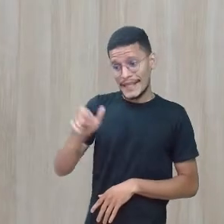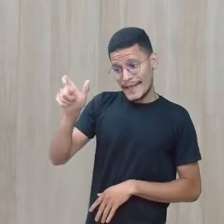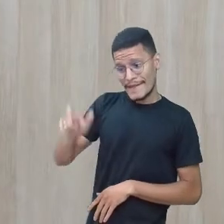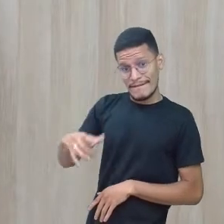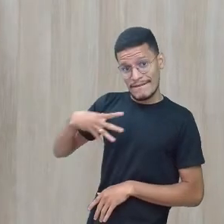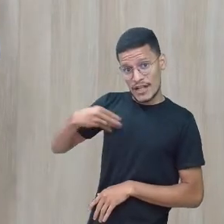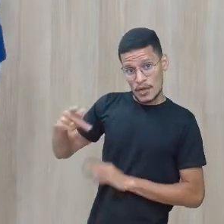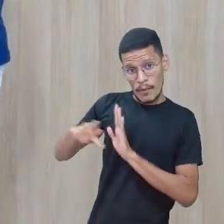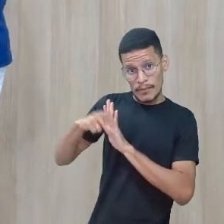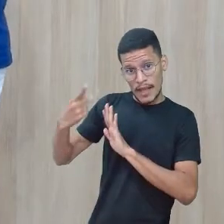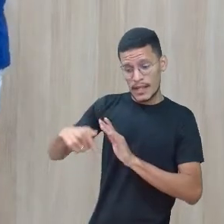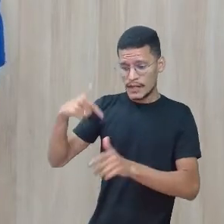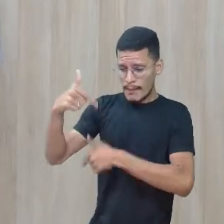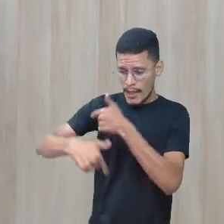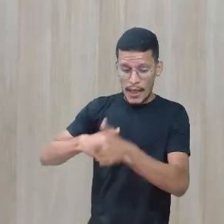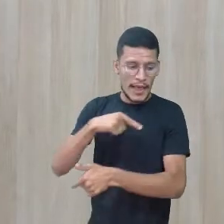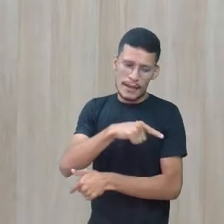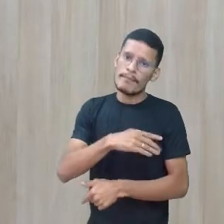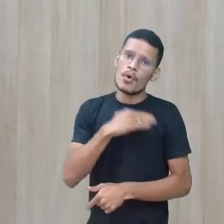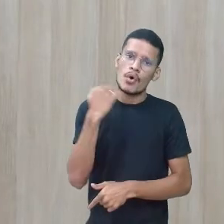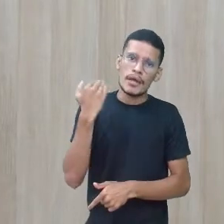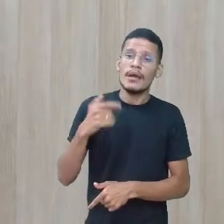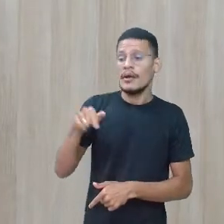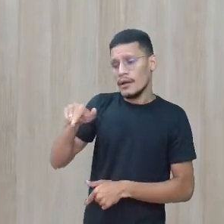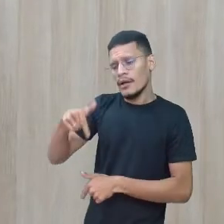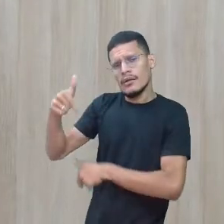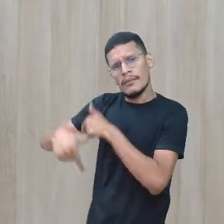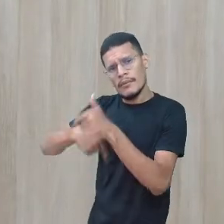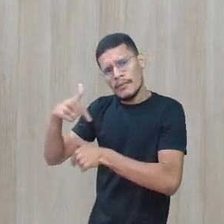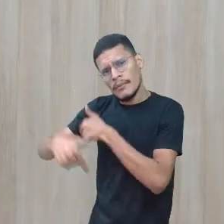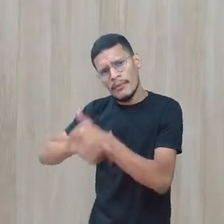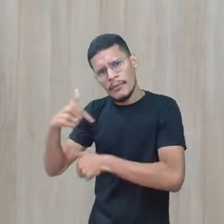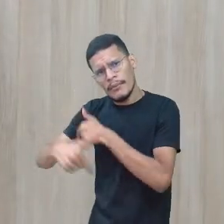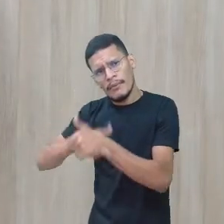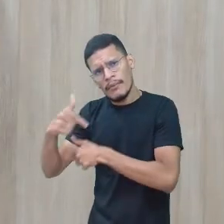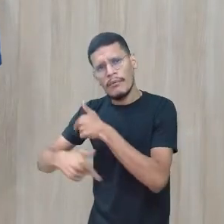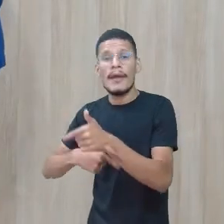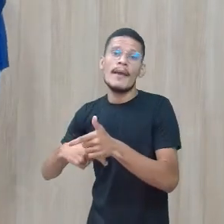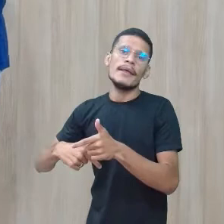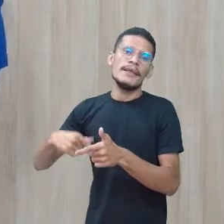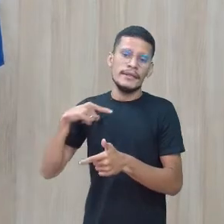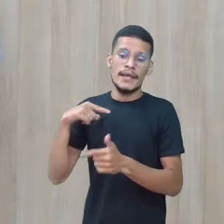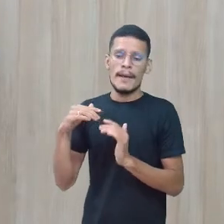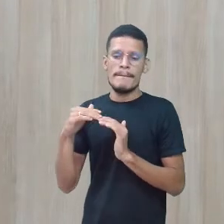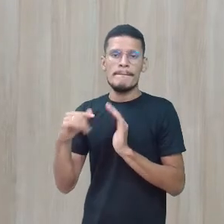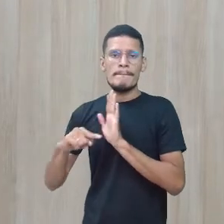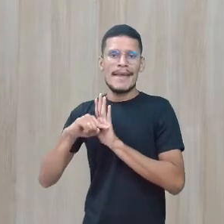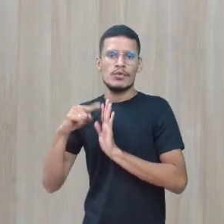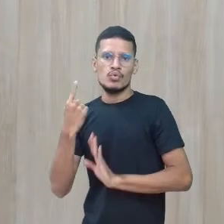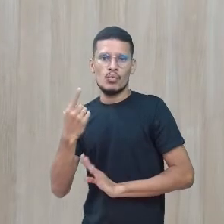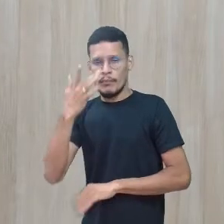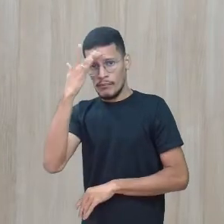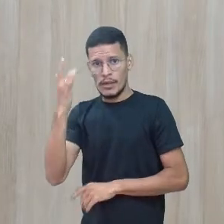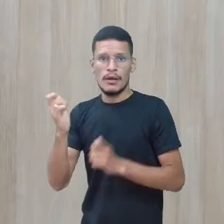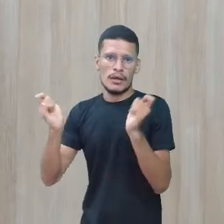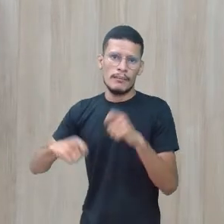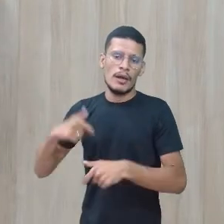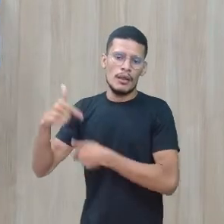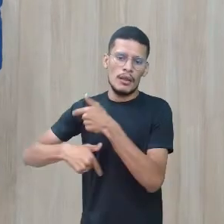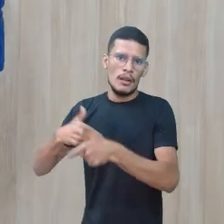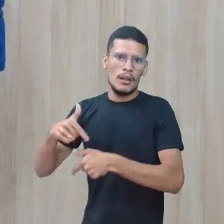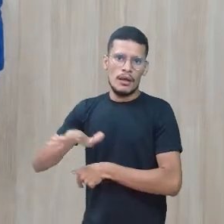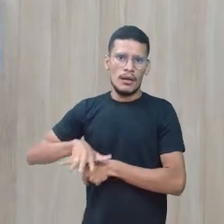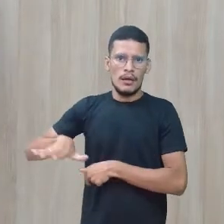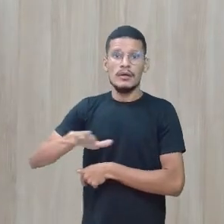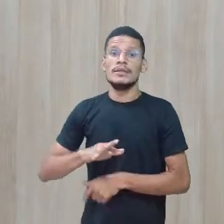que está ali trabalhando, ele morria, aí, logicamente, era menos uma pessoa para trabalhar na terra. Então,